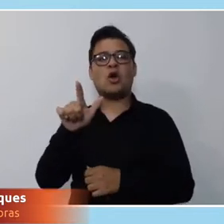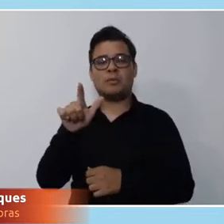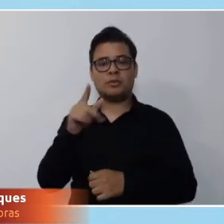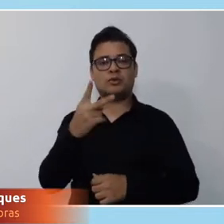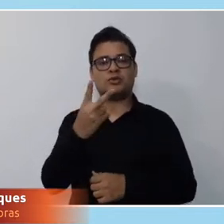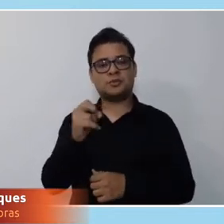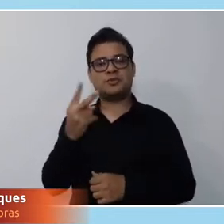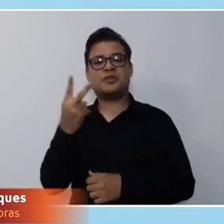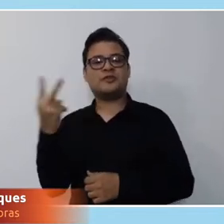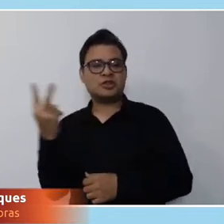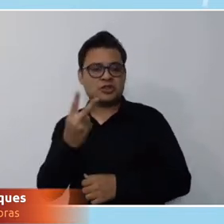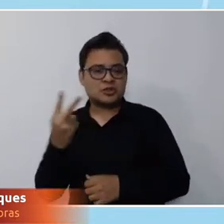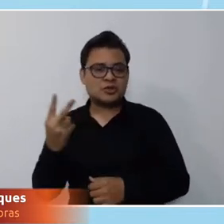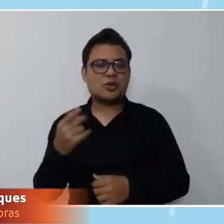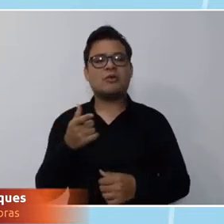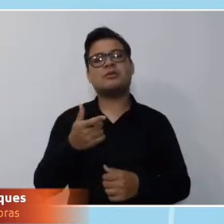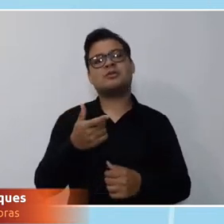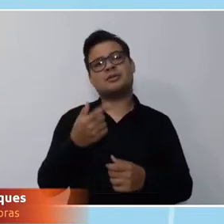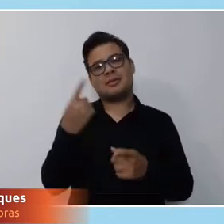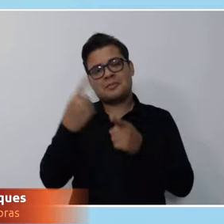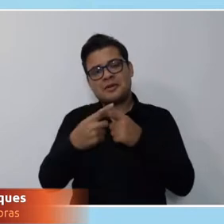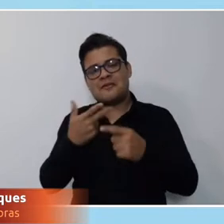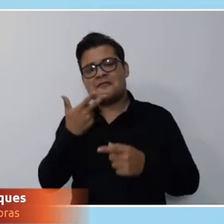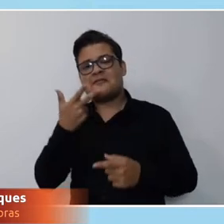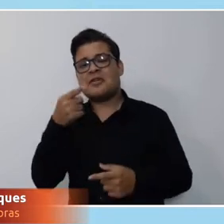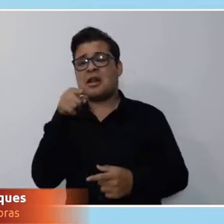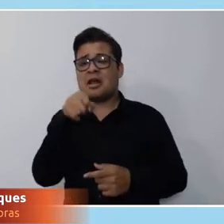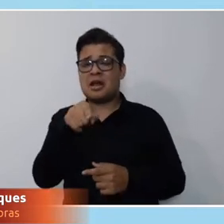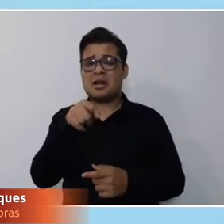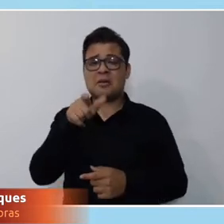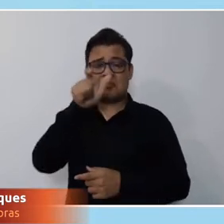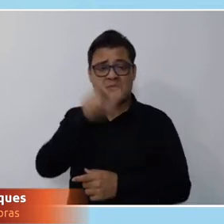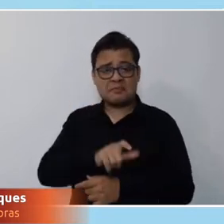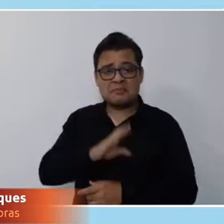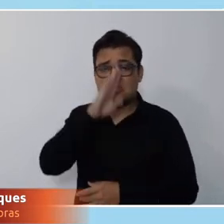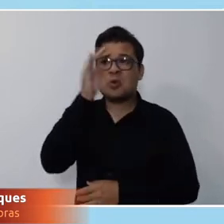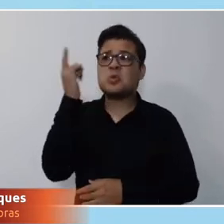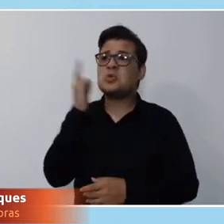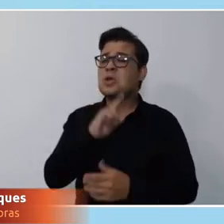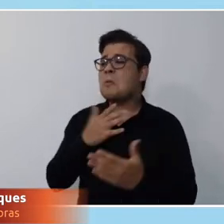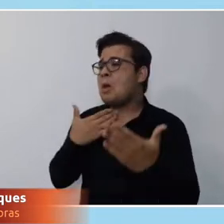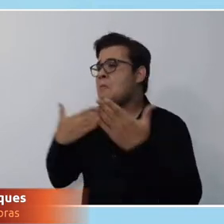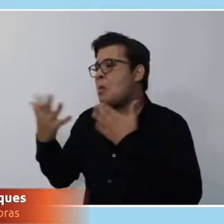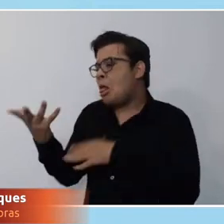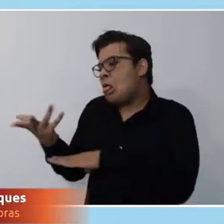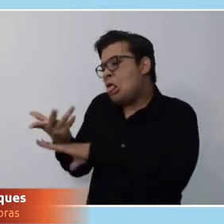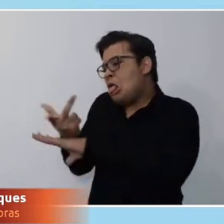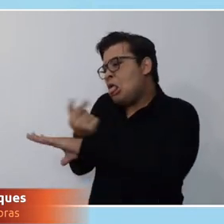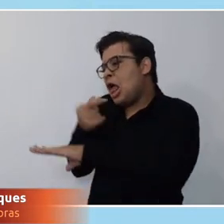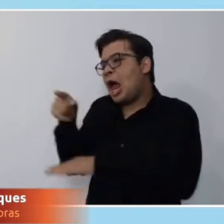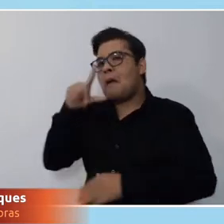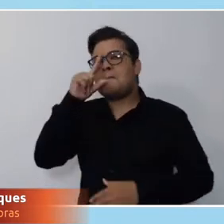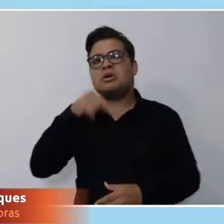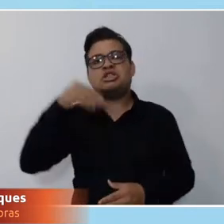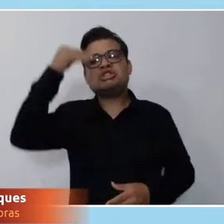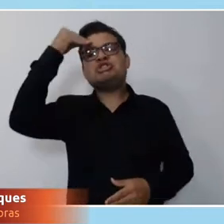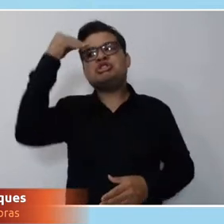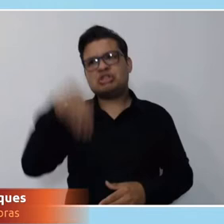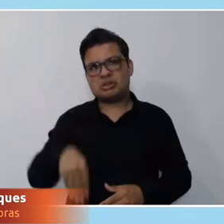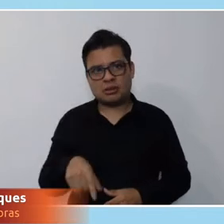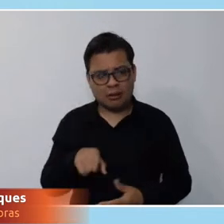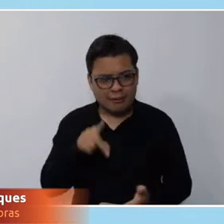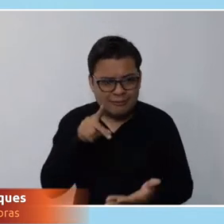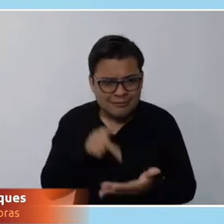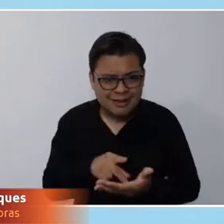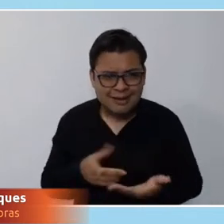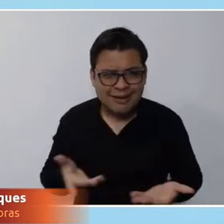americana, dizendo que a conversa dele é que havia feito o Putin voltar atrás. Como é que isso foi visto aí?